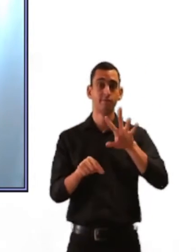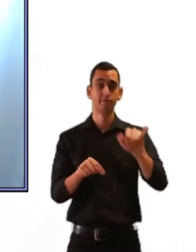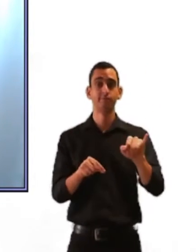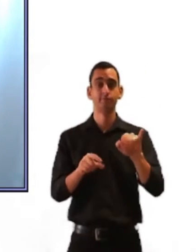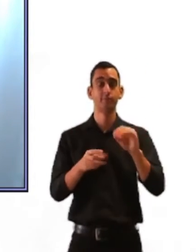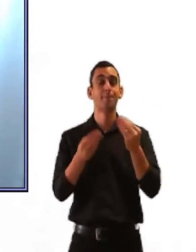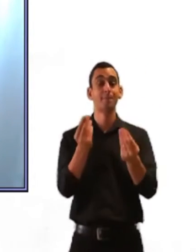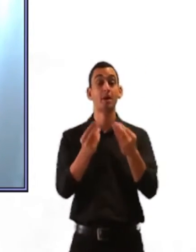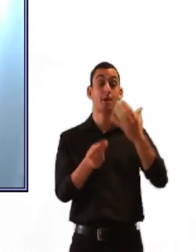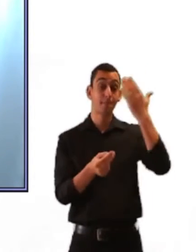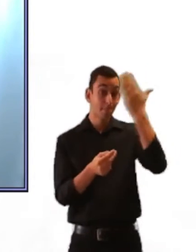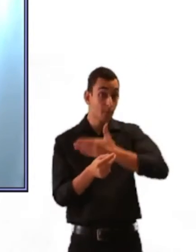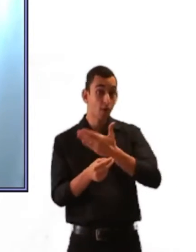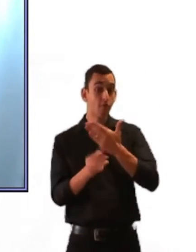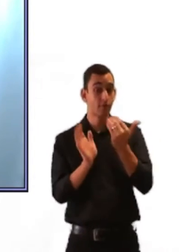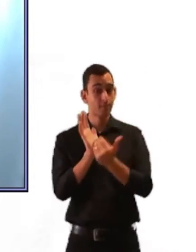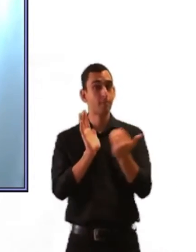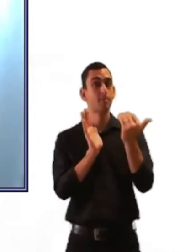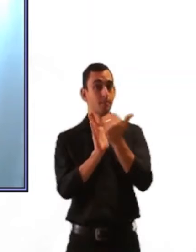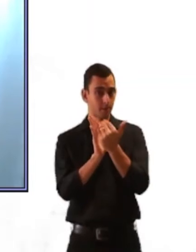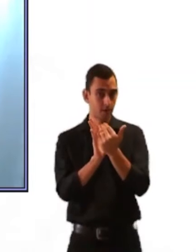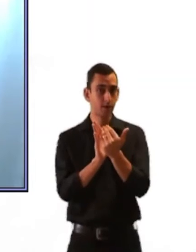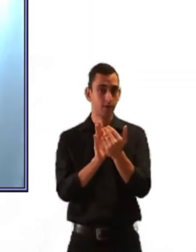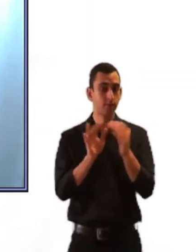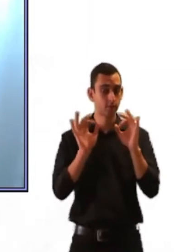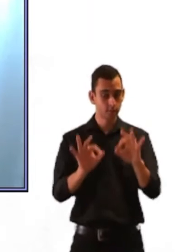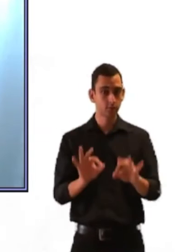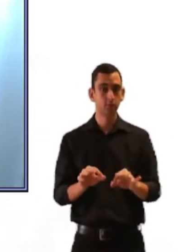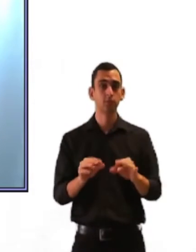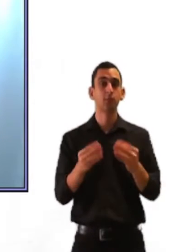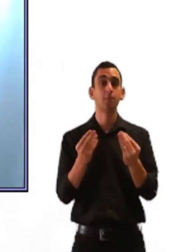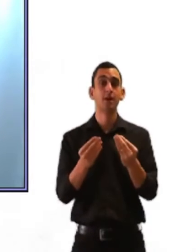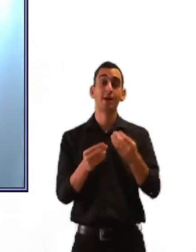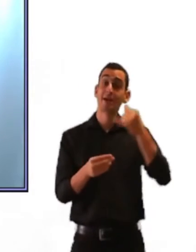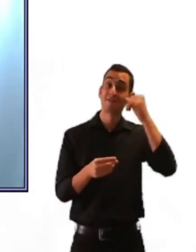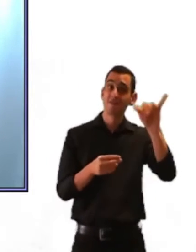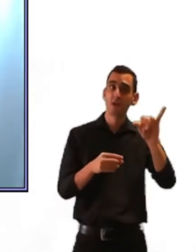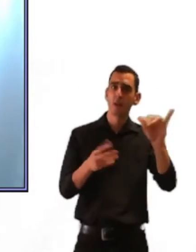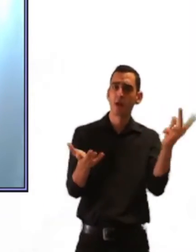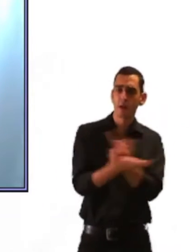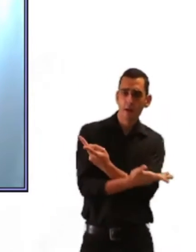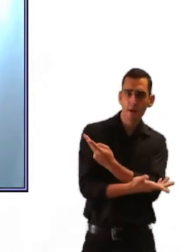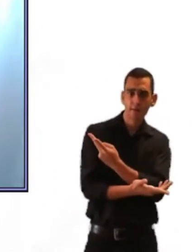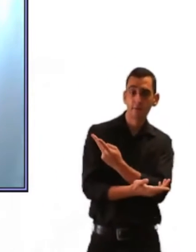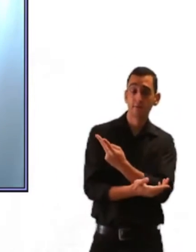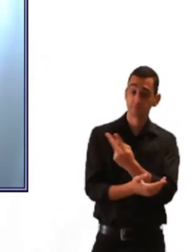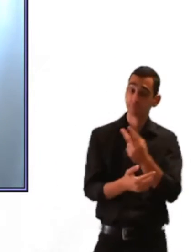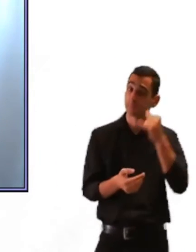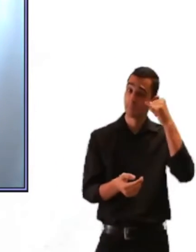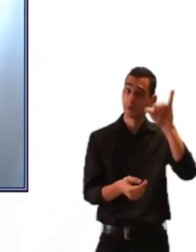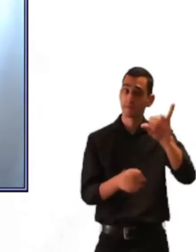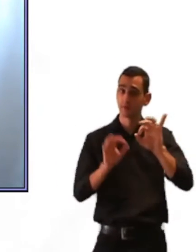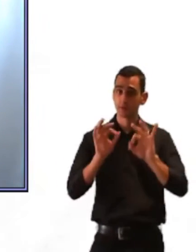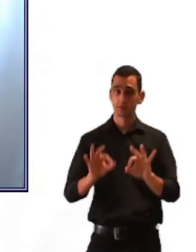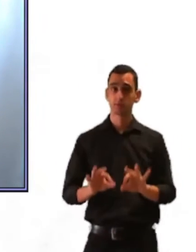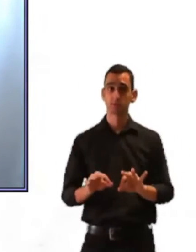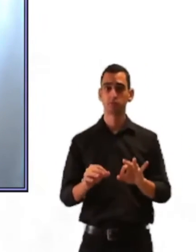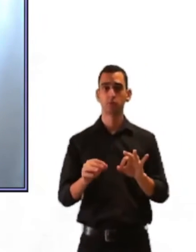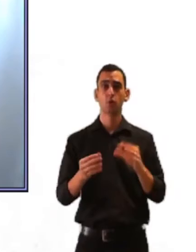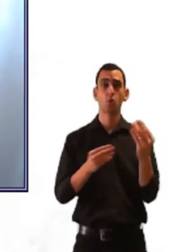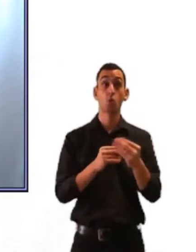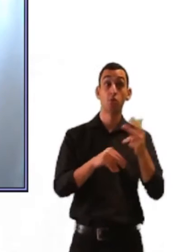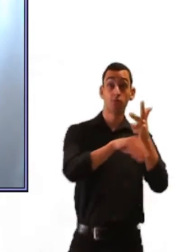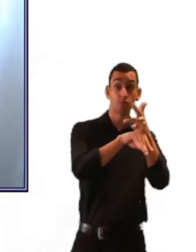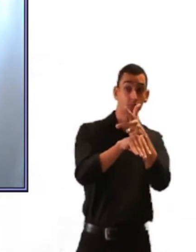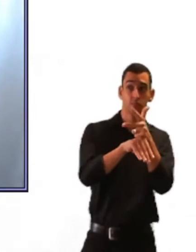prova. Um standard de prova, um padrão de prova para evitar subjetivismos. Ó, e aí, teve o consentimento? Não teve? Como é que foi?